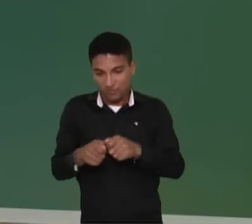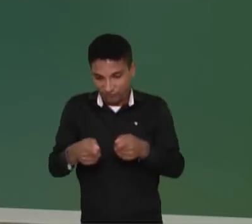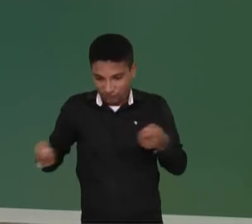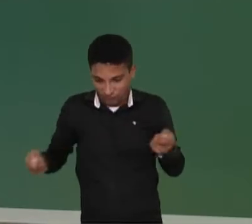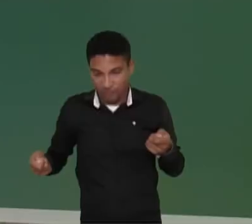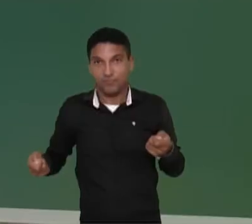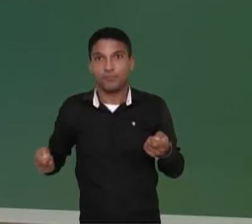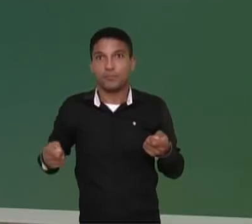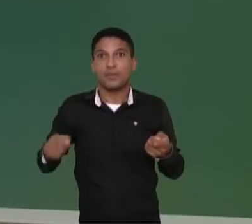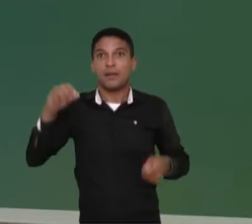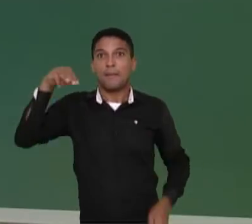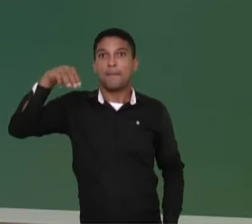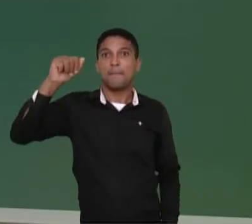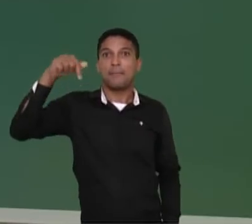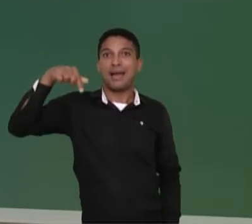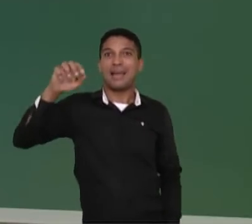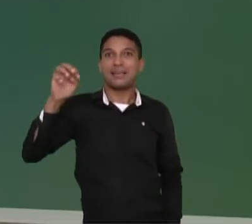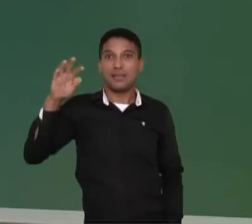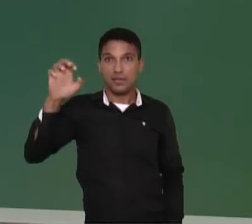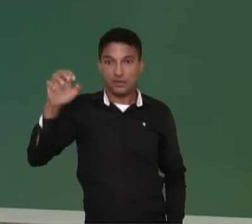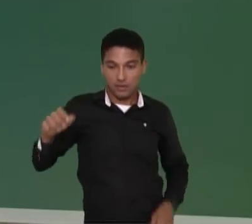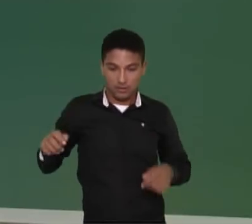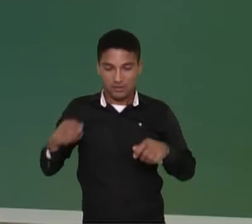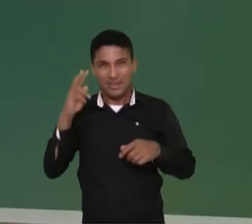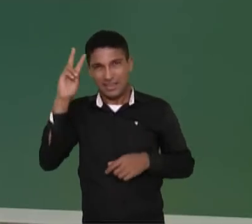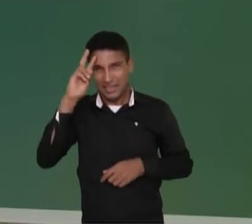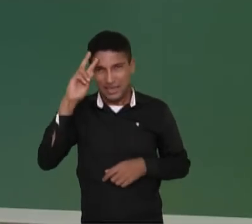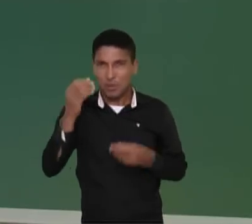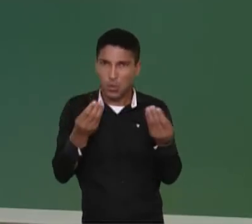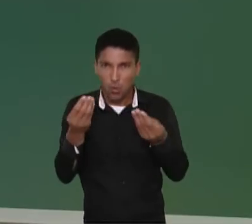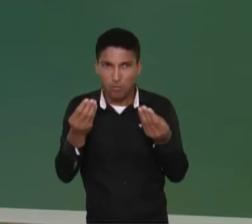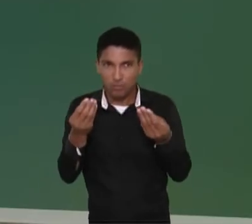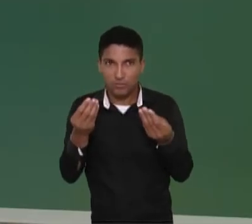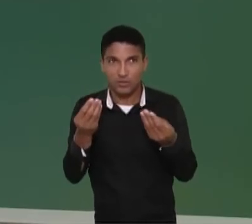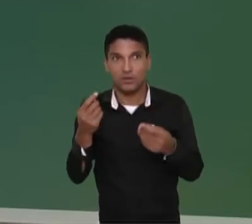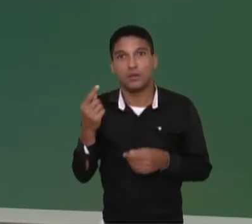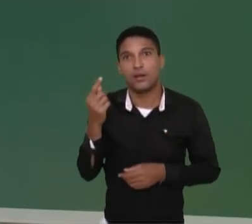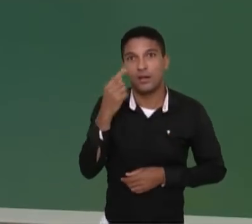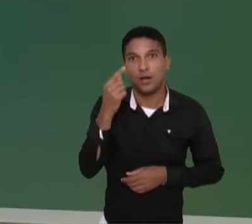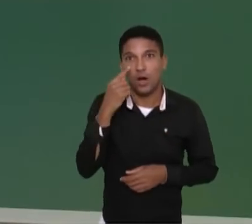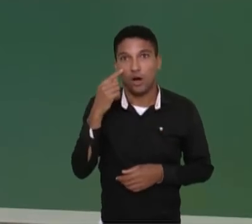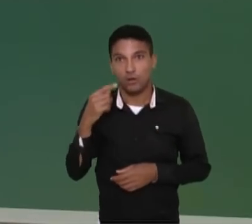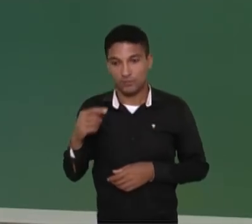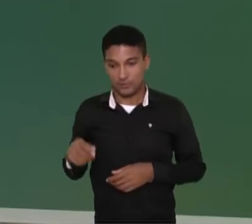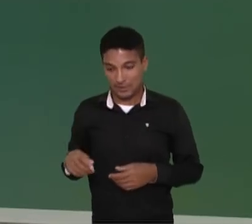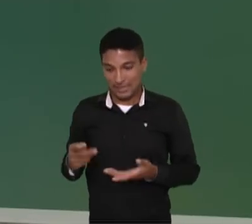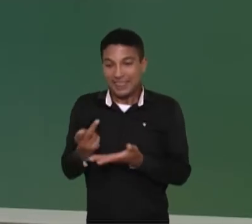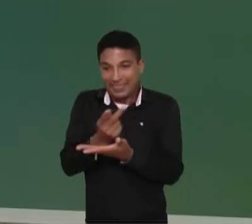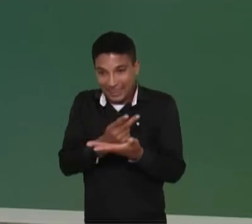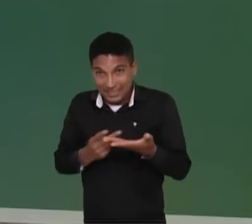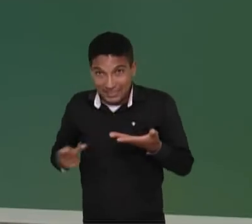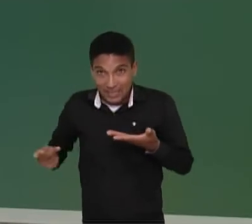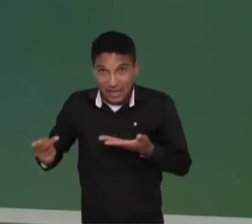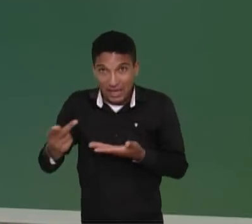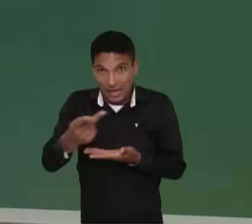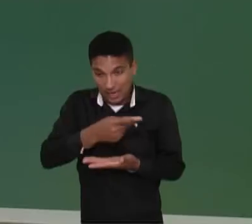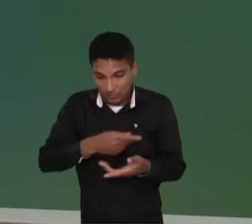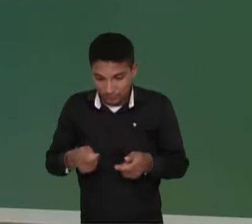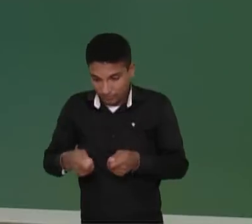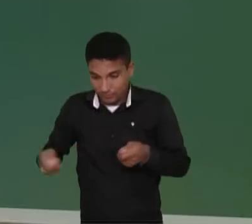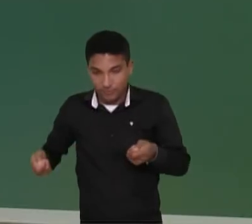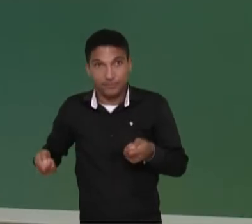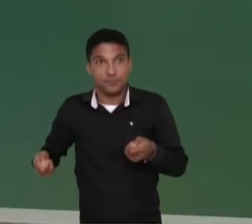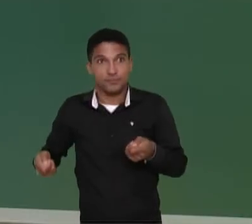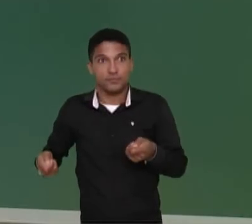Tamanho do desenho dividido pelo tamanho real, né? Então, ó, medida do